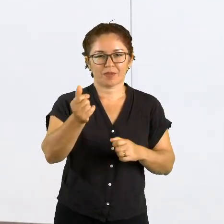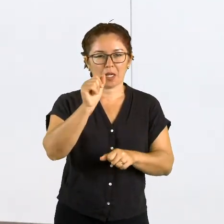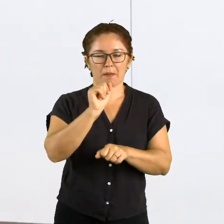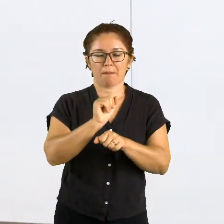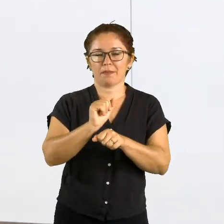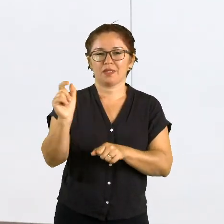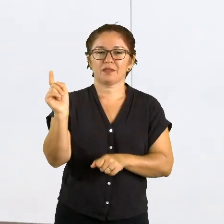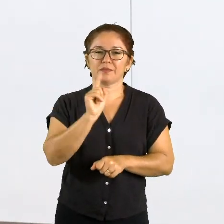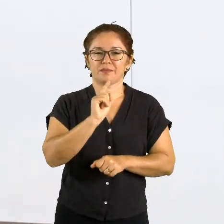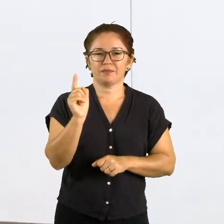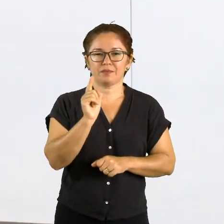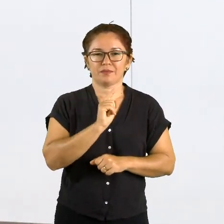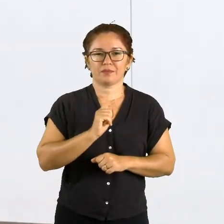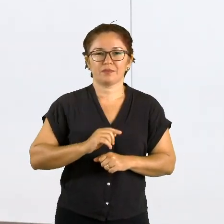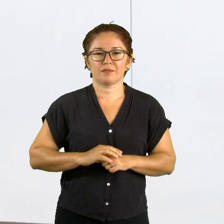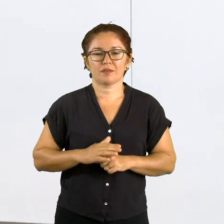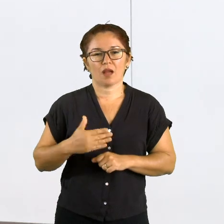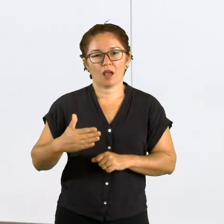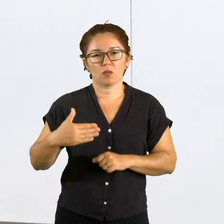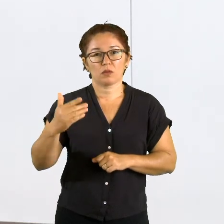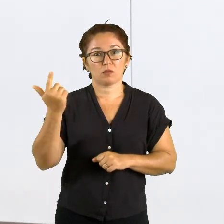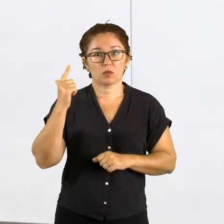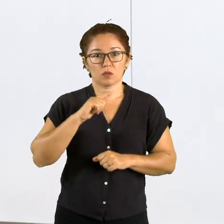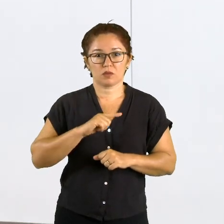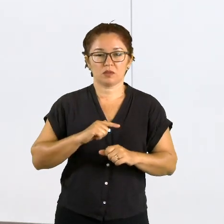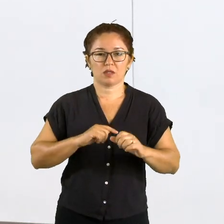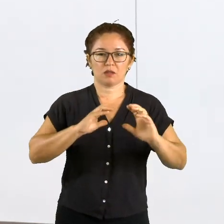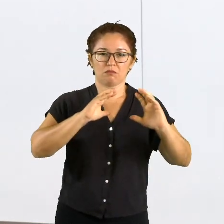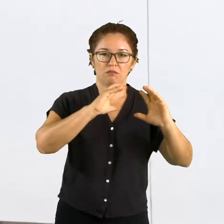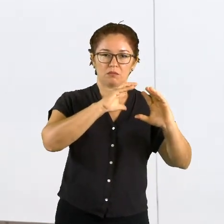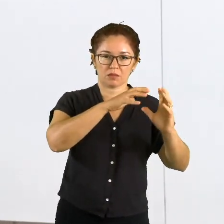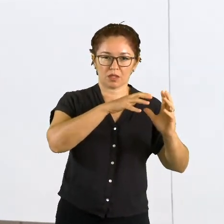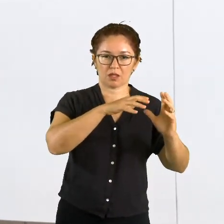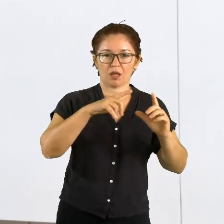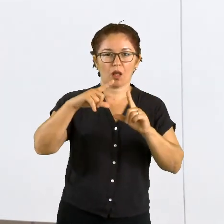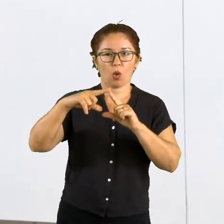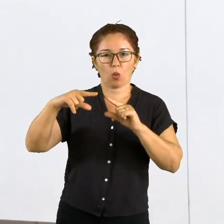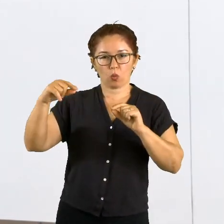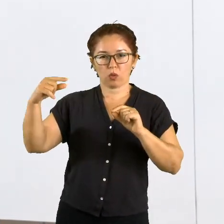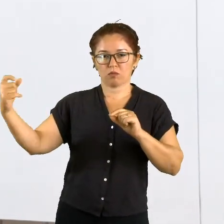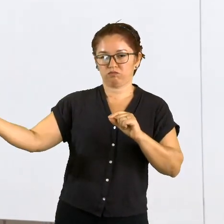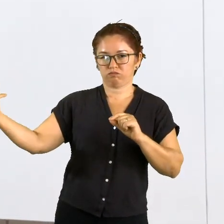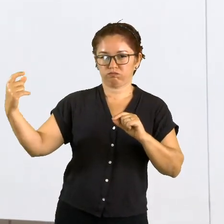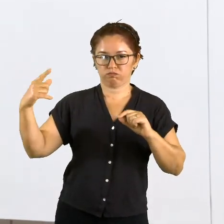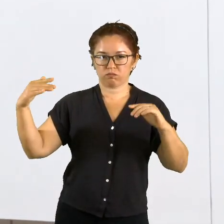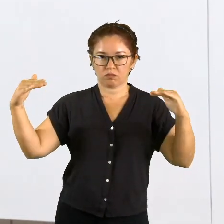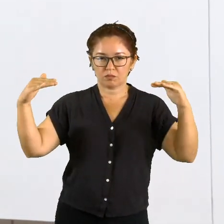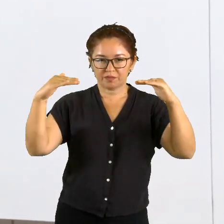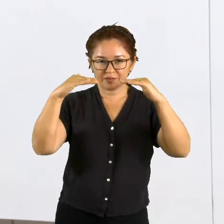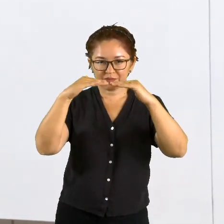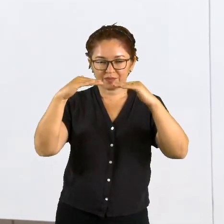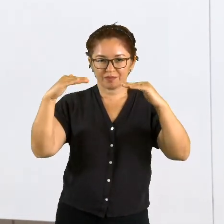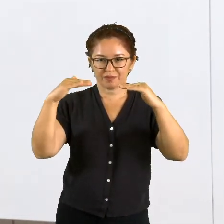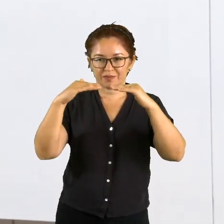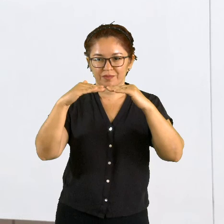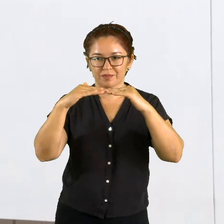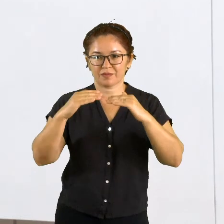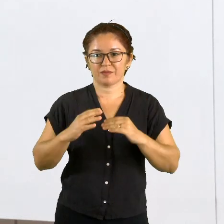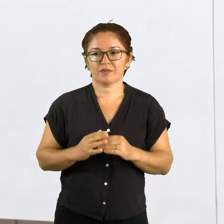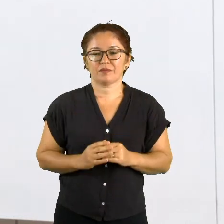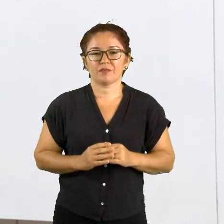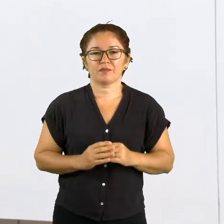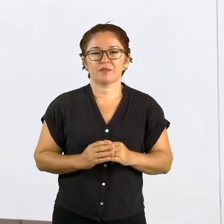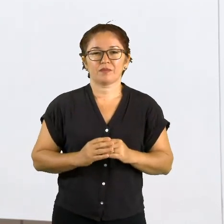alinhou de novo com o Sol. Então, essa diferença ela acontece por causa do movimento de translação da Terra. Se a